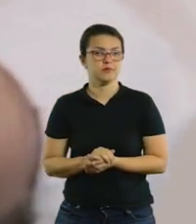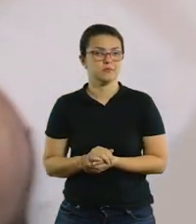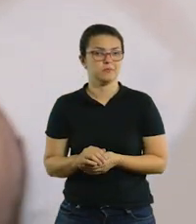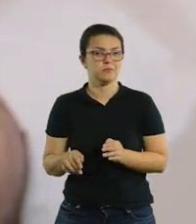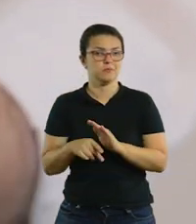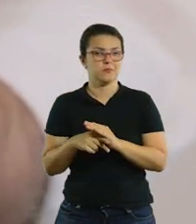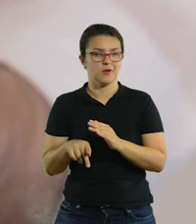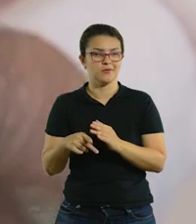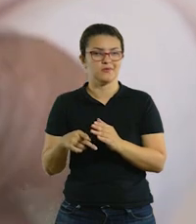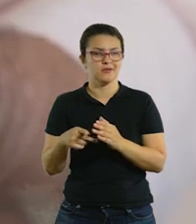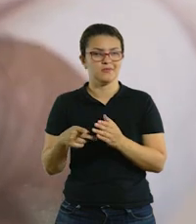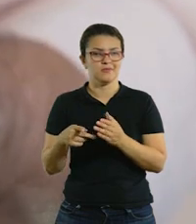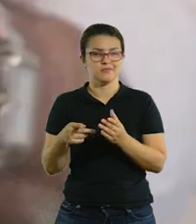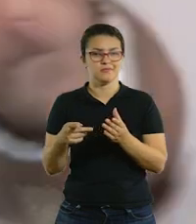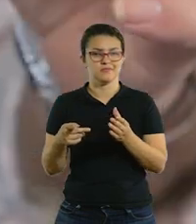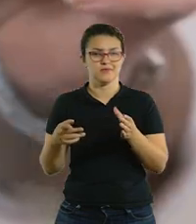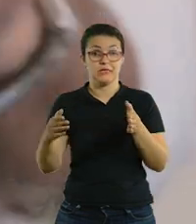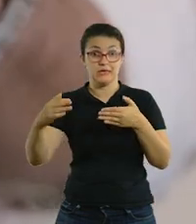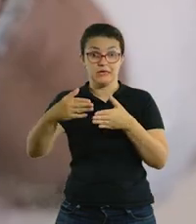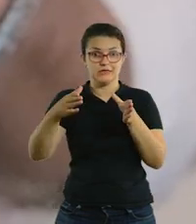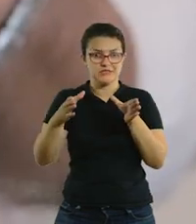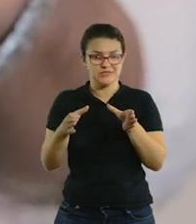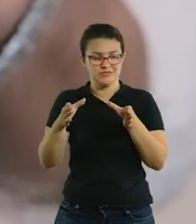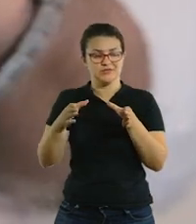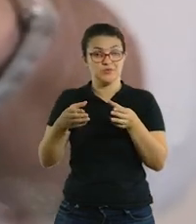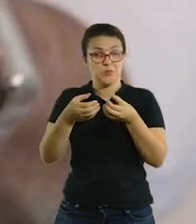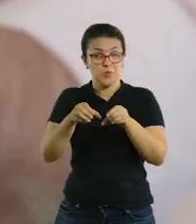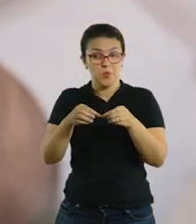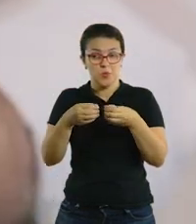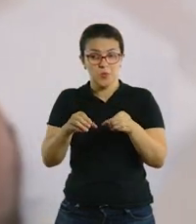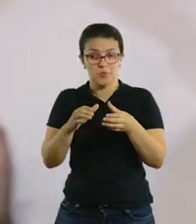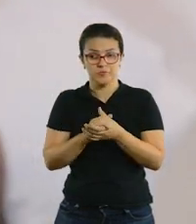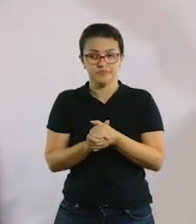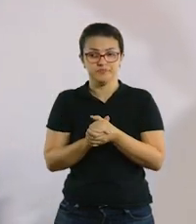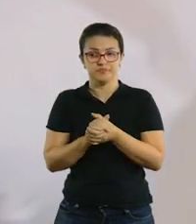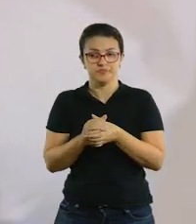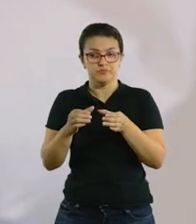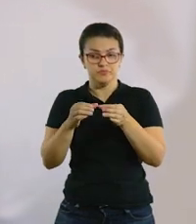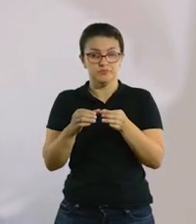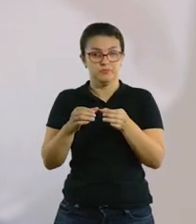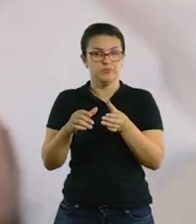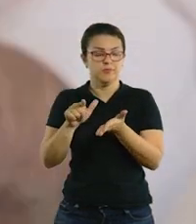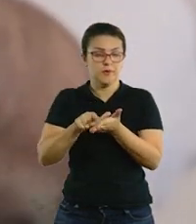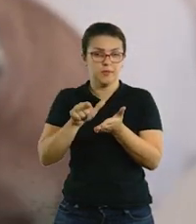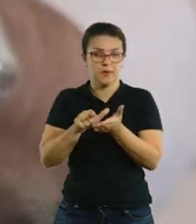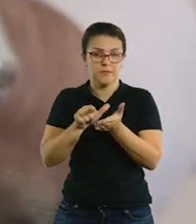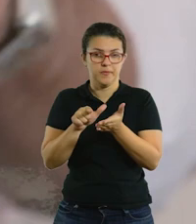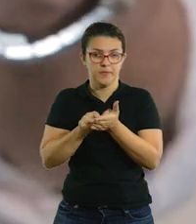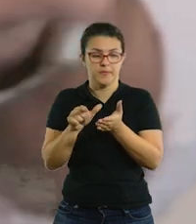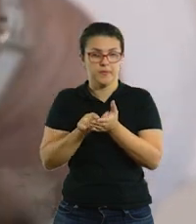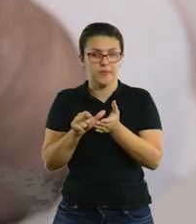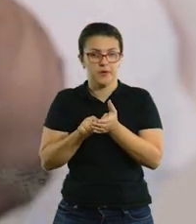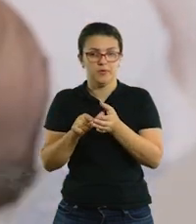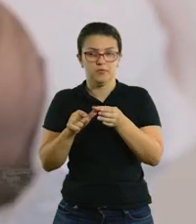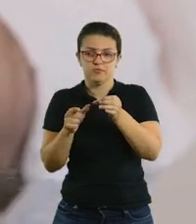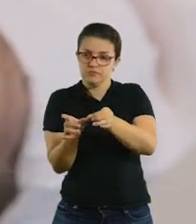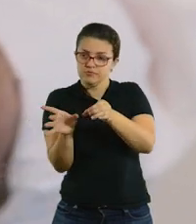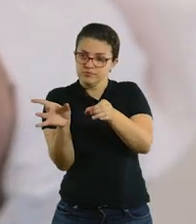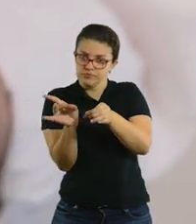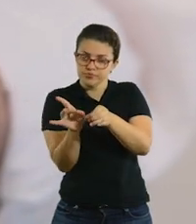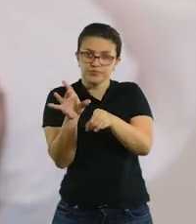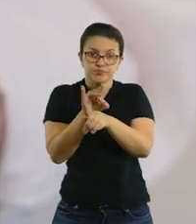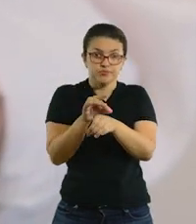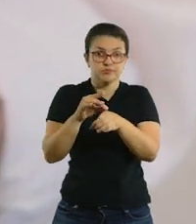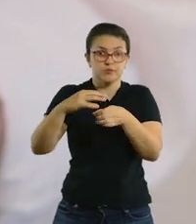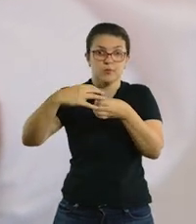com o tipo de tinta que vocês tiverem na casa de vocês. Papel aqui, ó. E usar